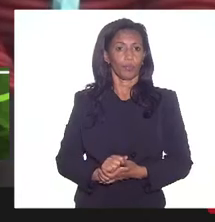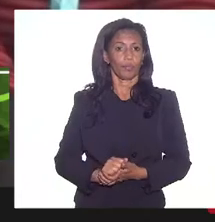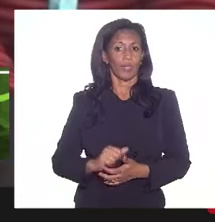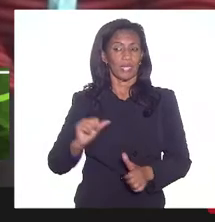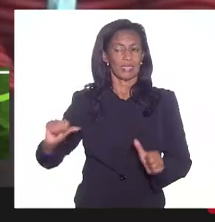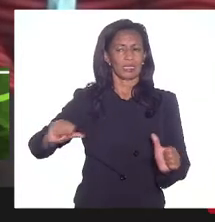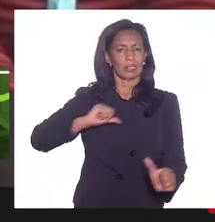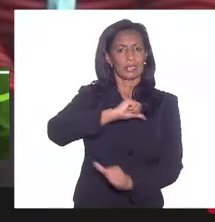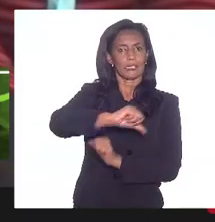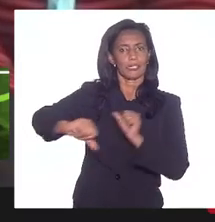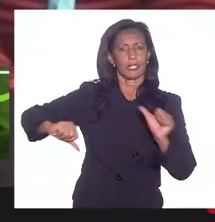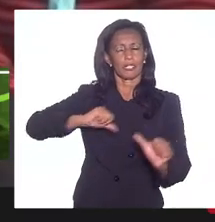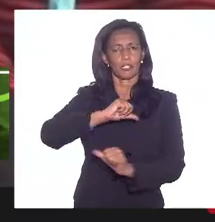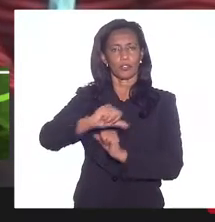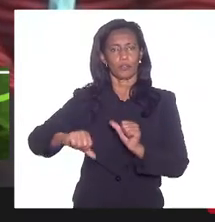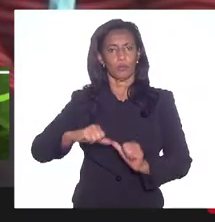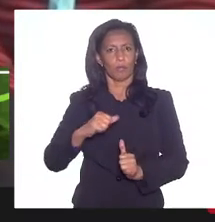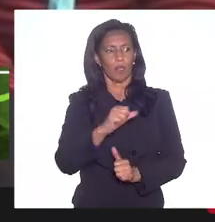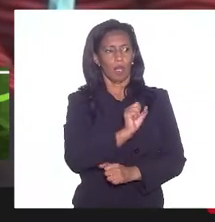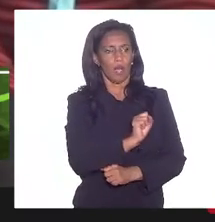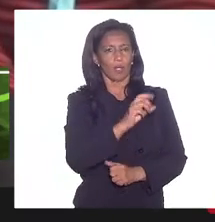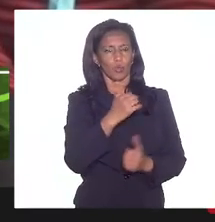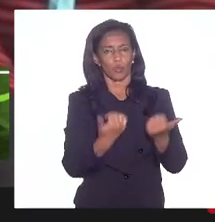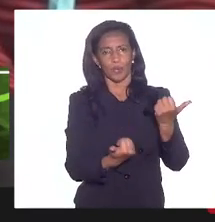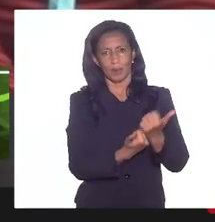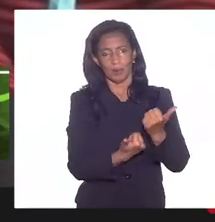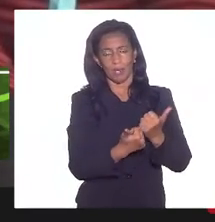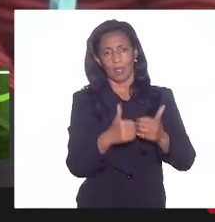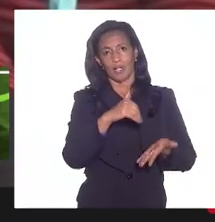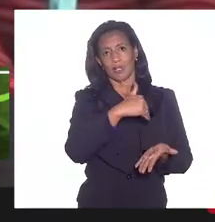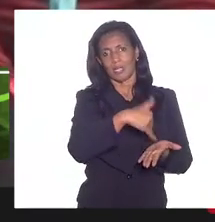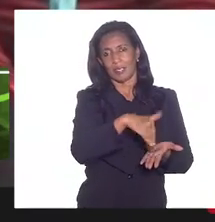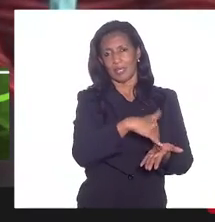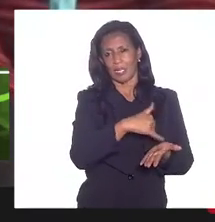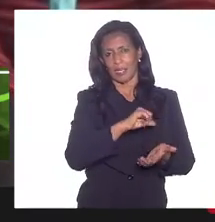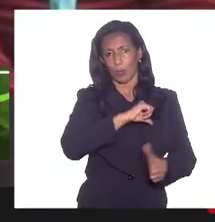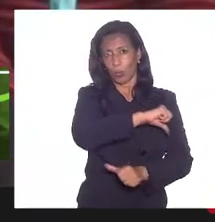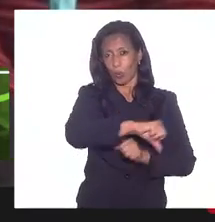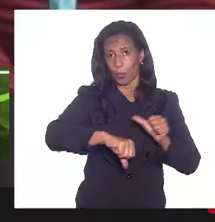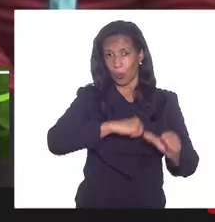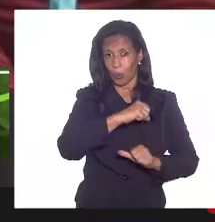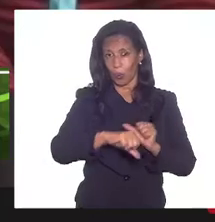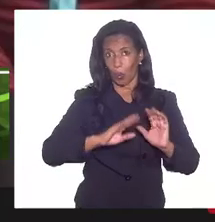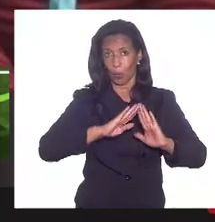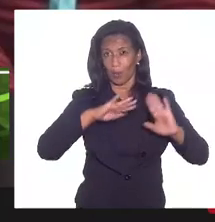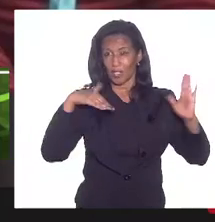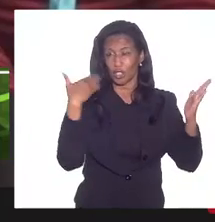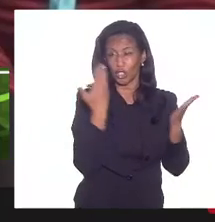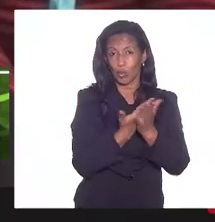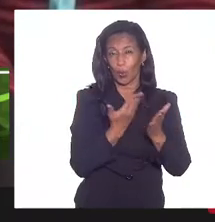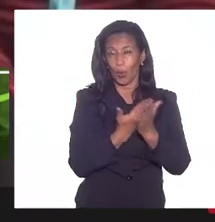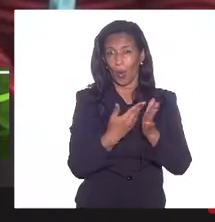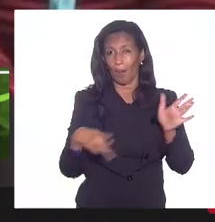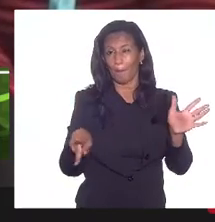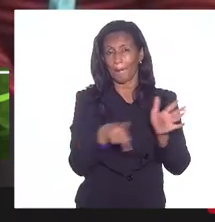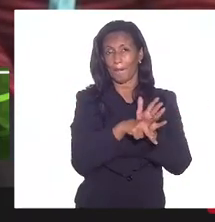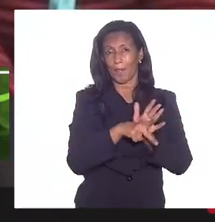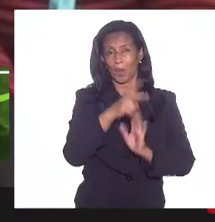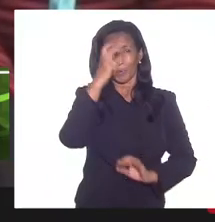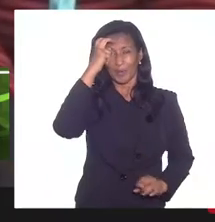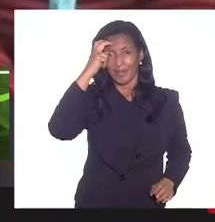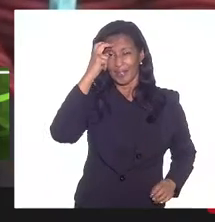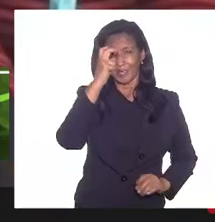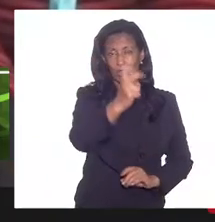transformamos a nossa subsecretaria de eventos numa na escola da cultura nós hoje temos um